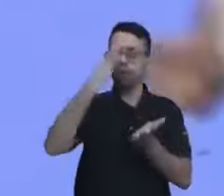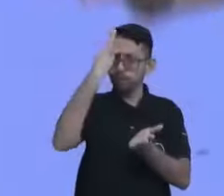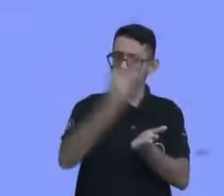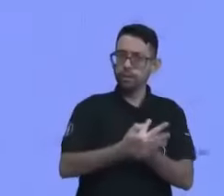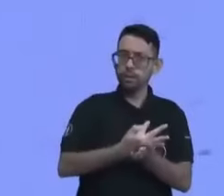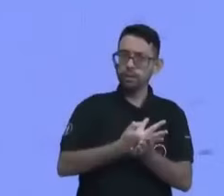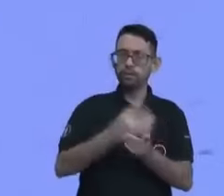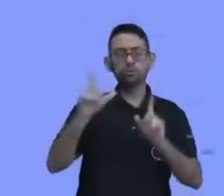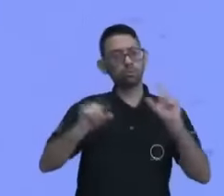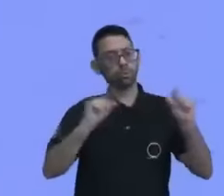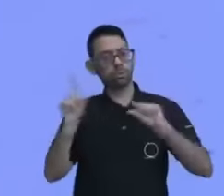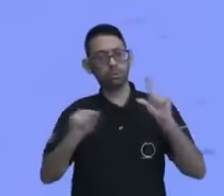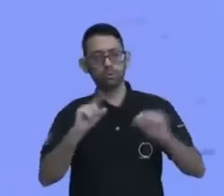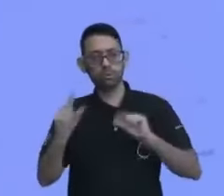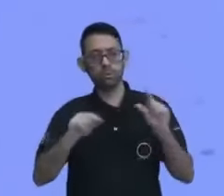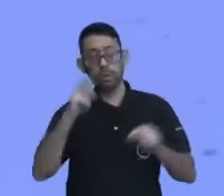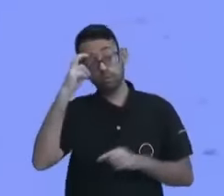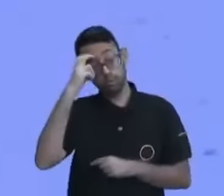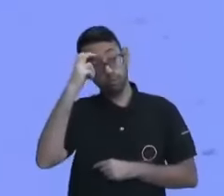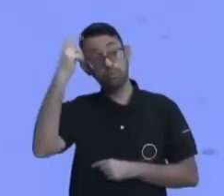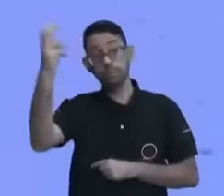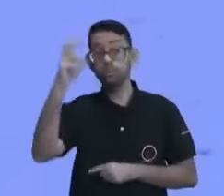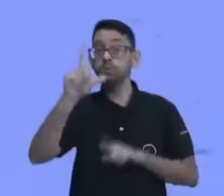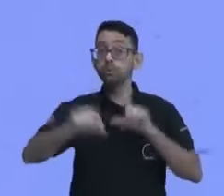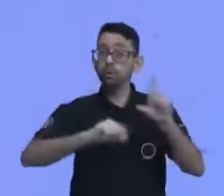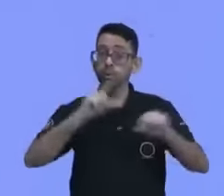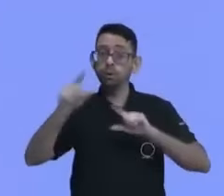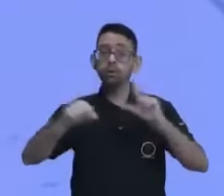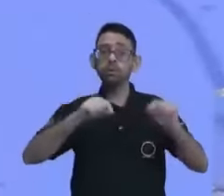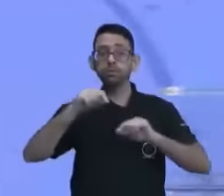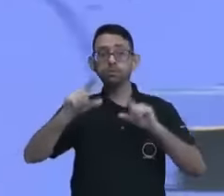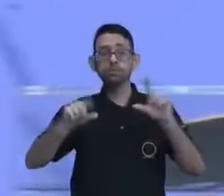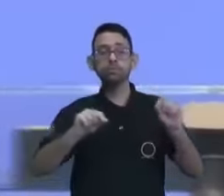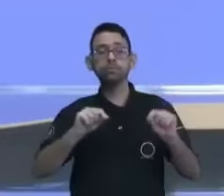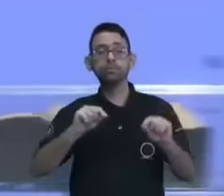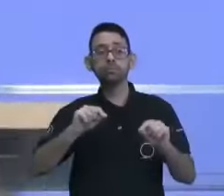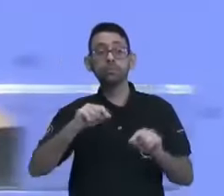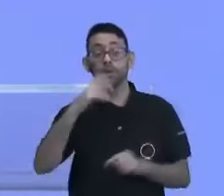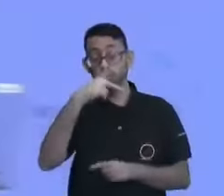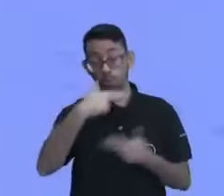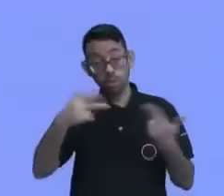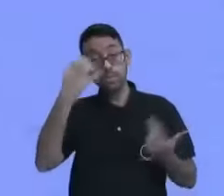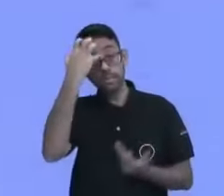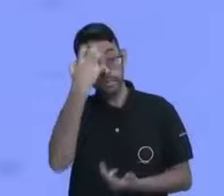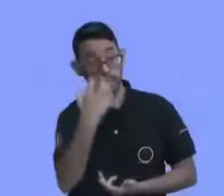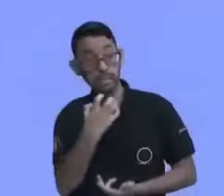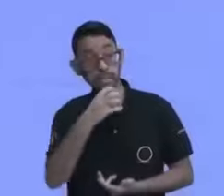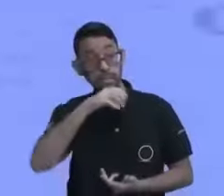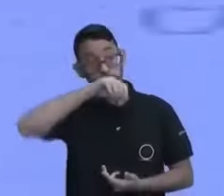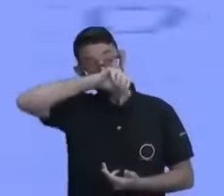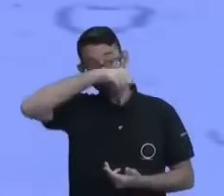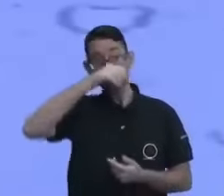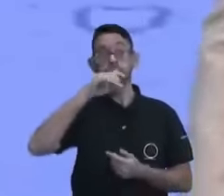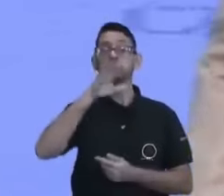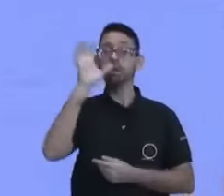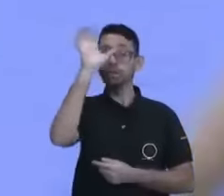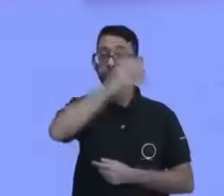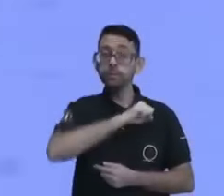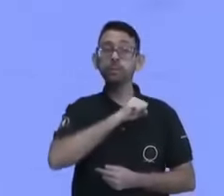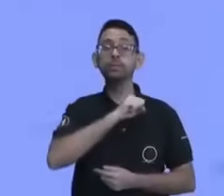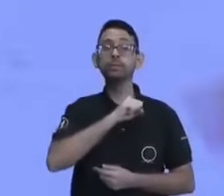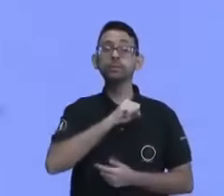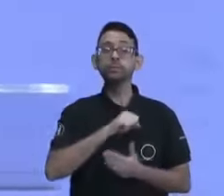irmão O que você tá recebendo de mentalidade vai determinar tua vida cristã tua vida em